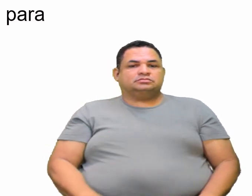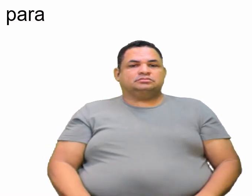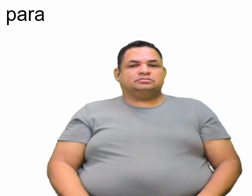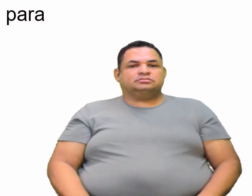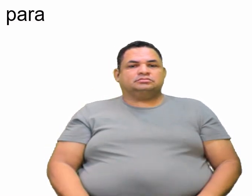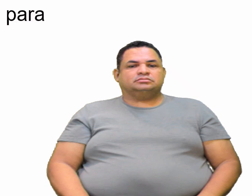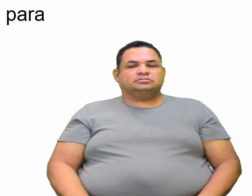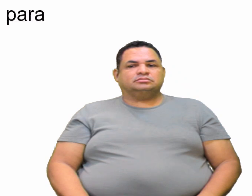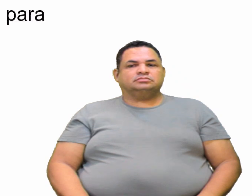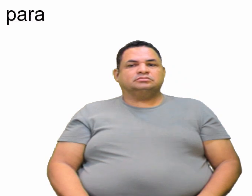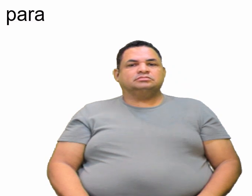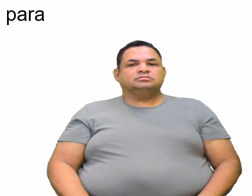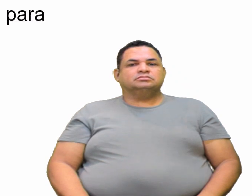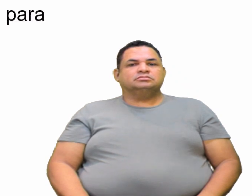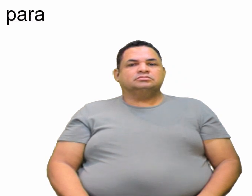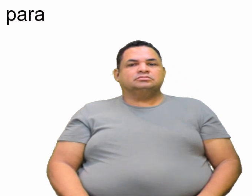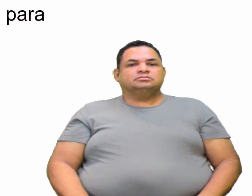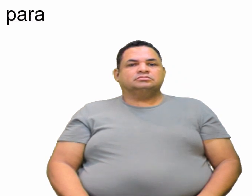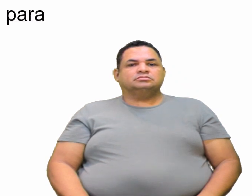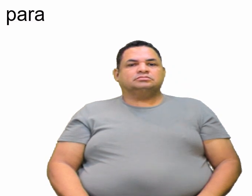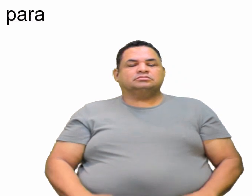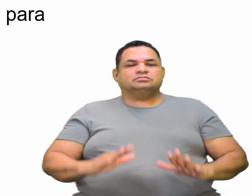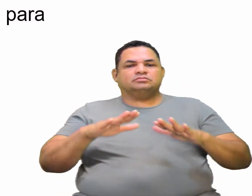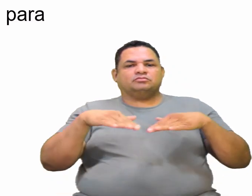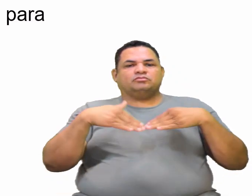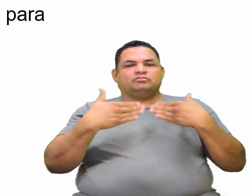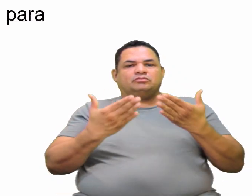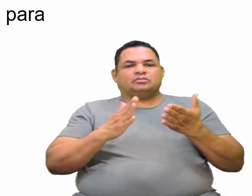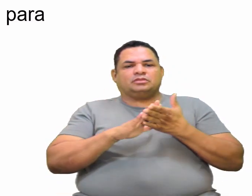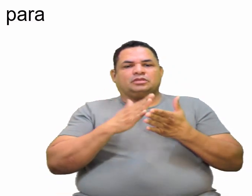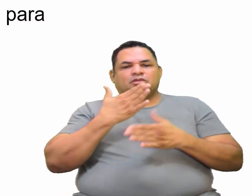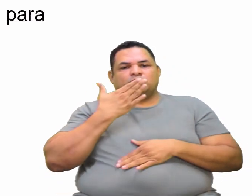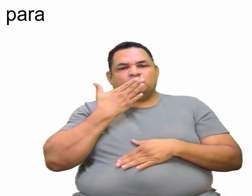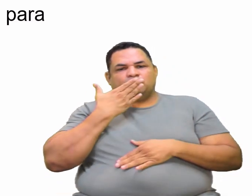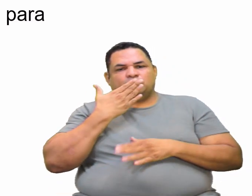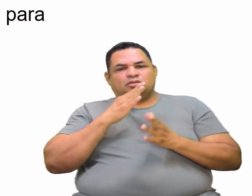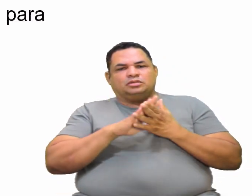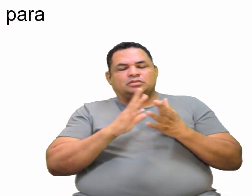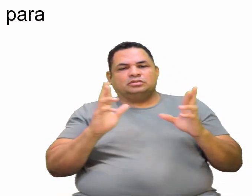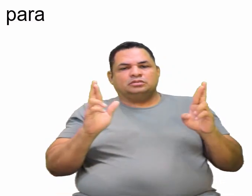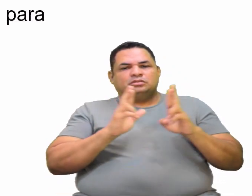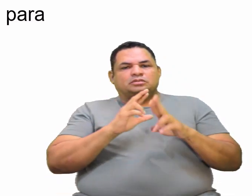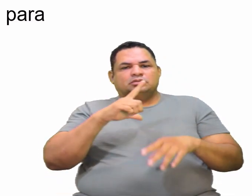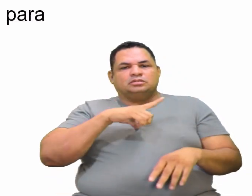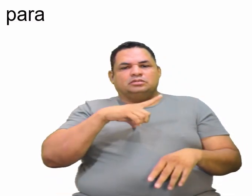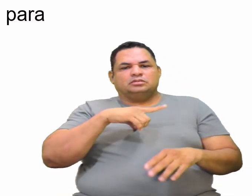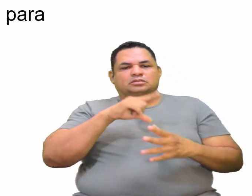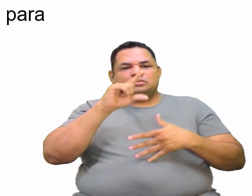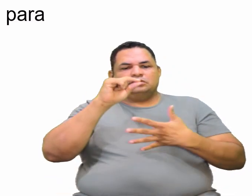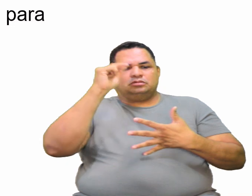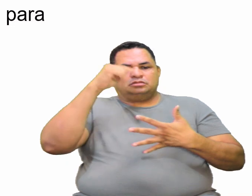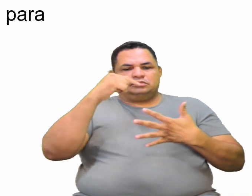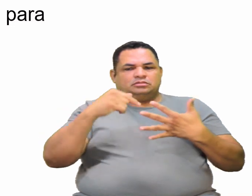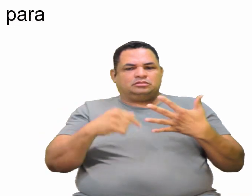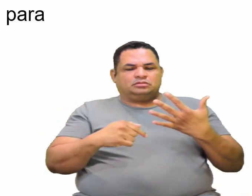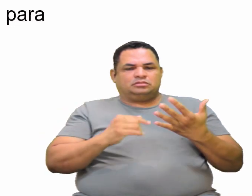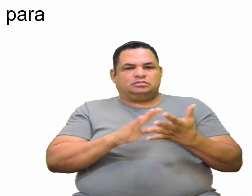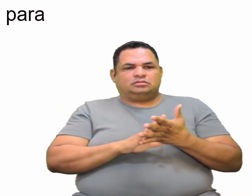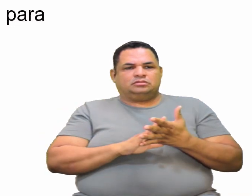ele ataca. Qual é o tipo de relação que a gente tem com as alternativas que a gente viu